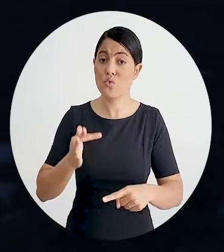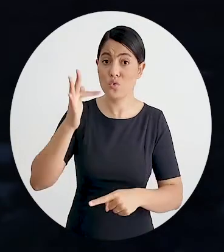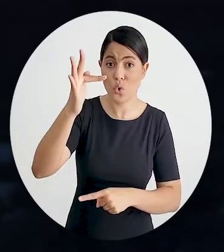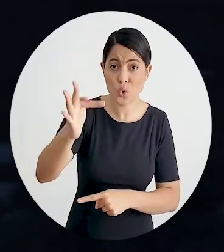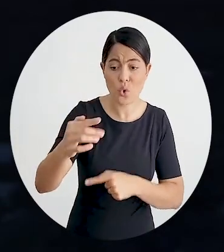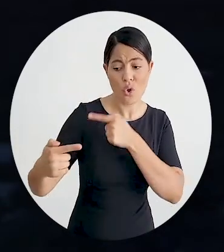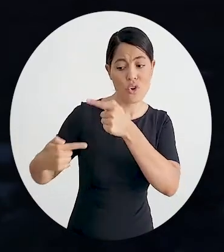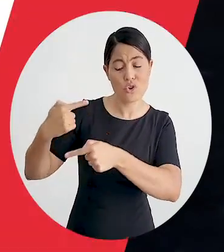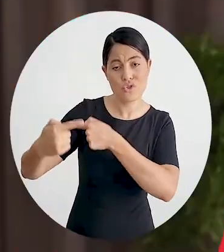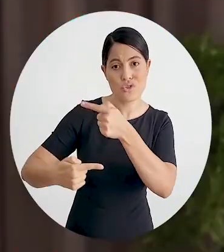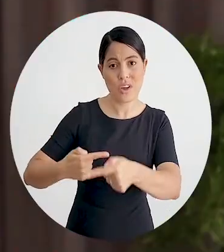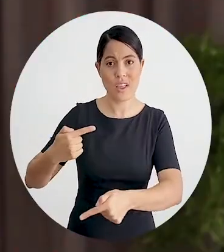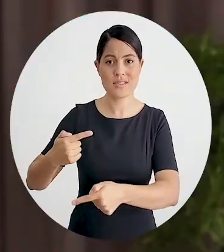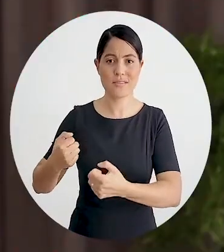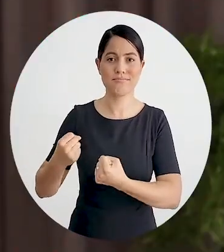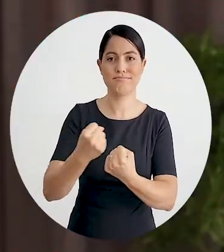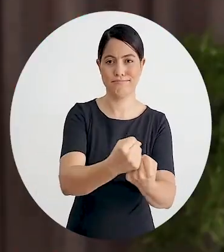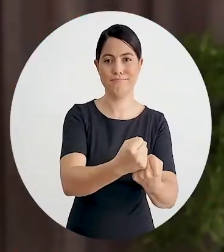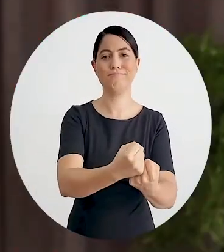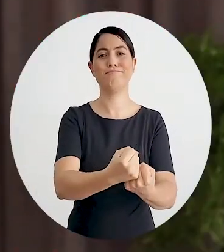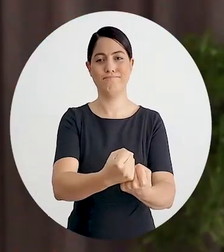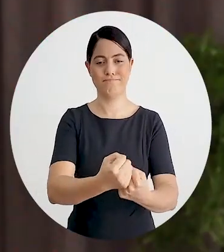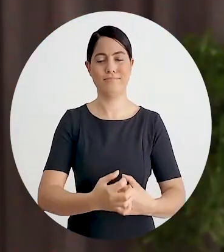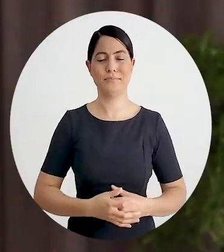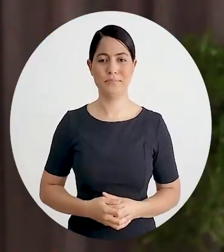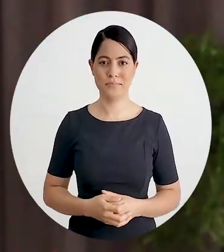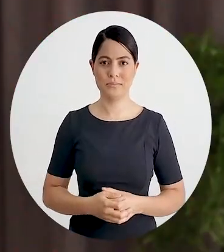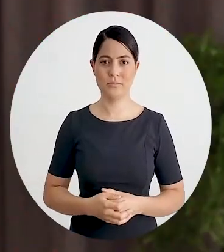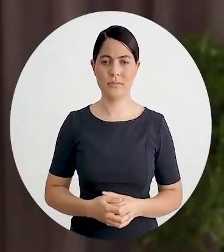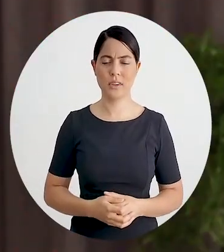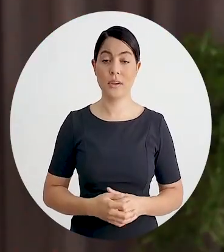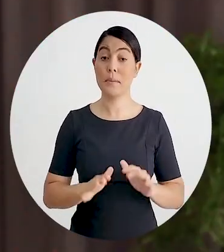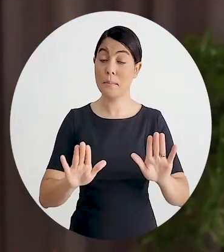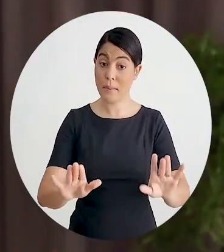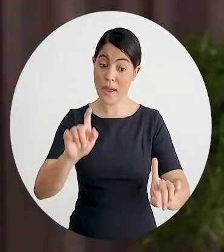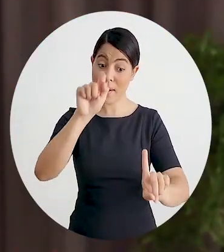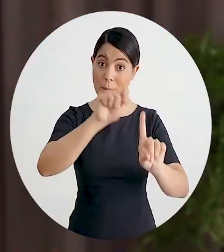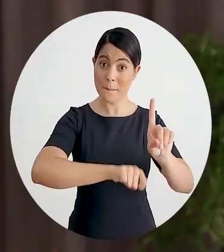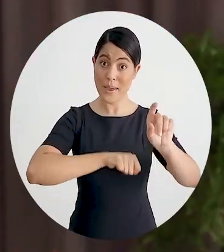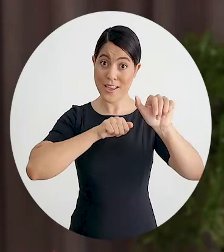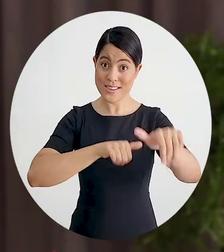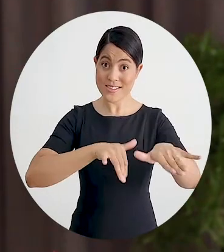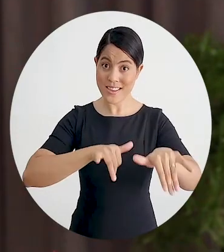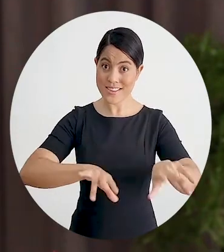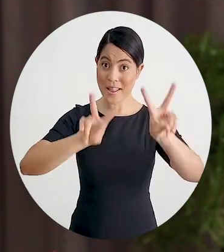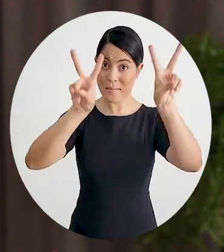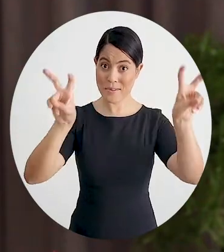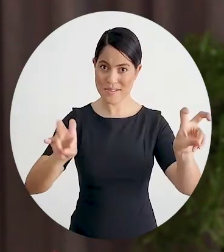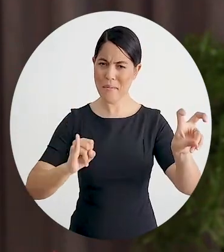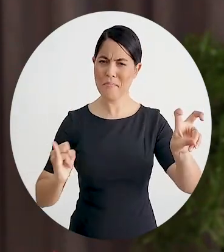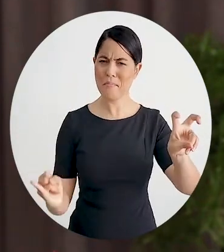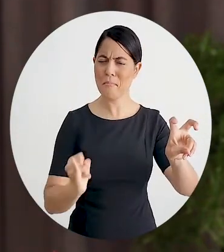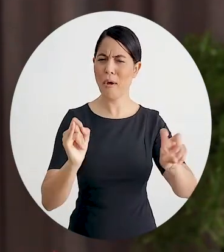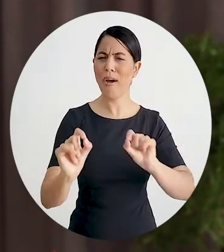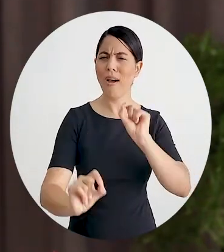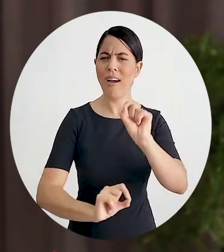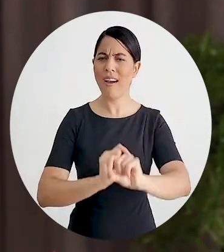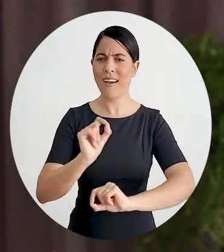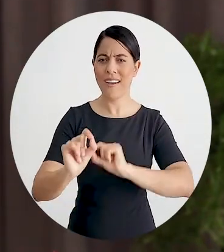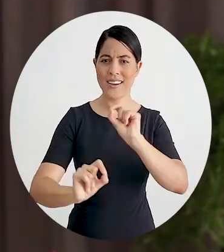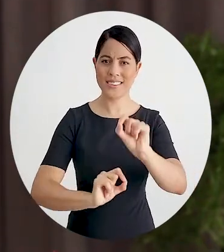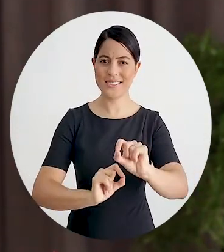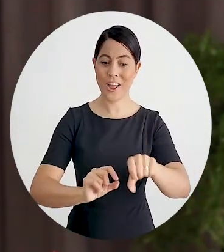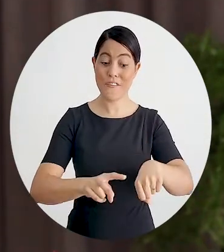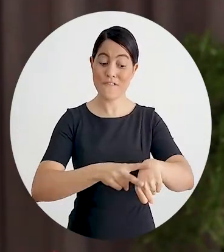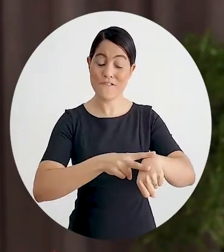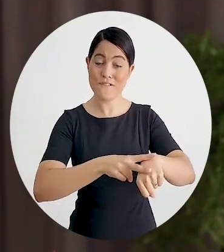e futuras gerações. O mês de setembro é importante para a conscientização da inclusão das pessoas com deficiência.